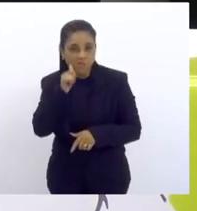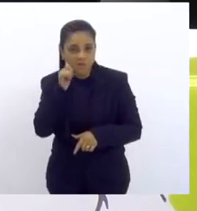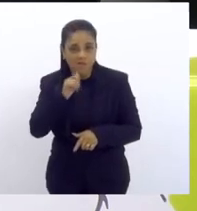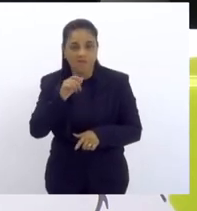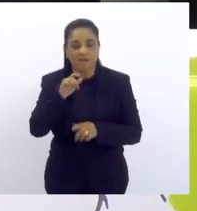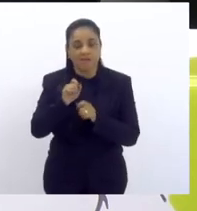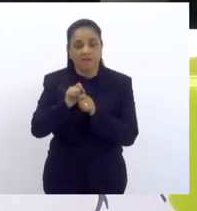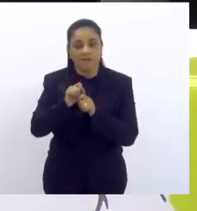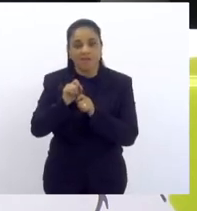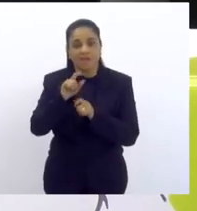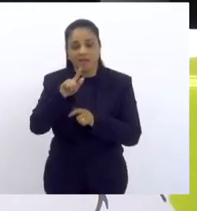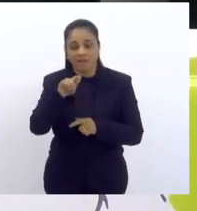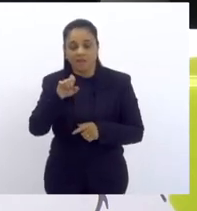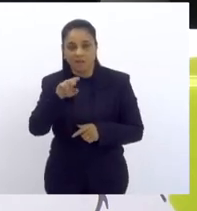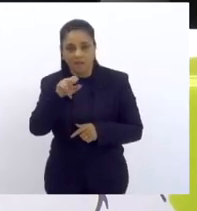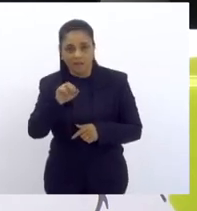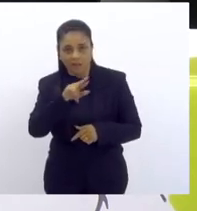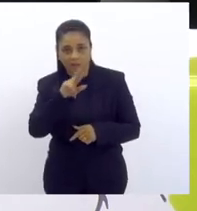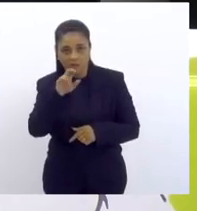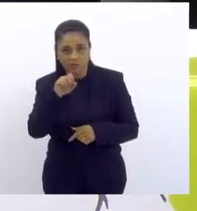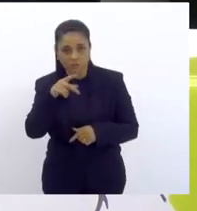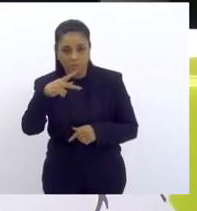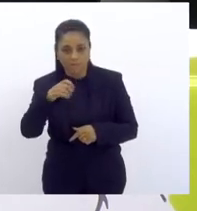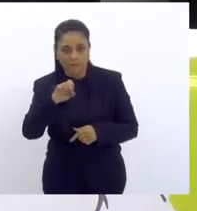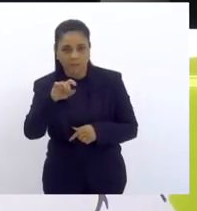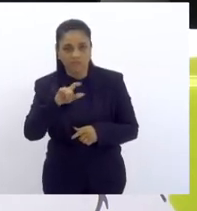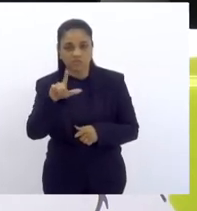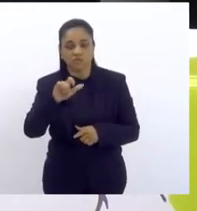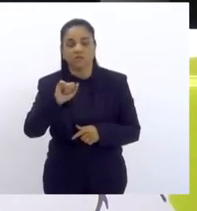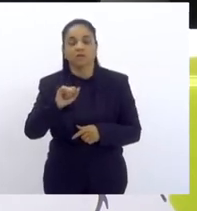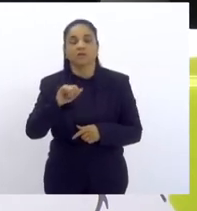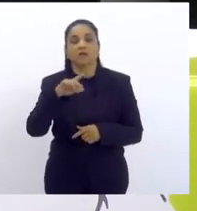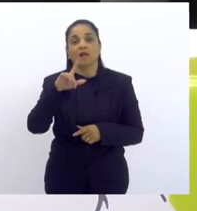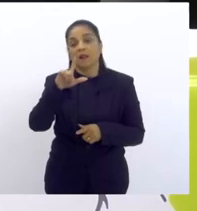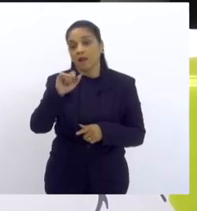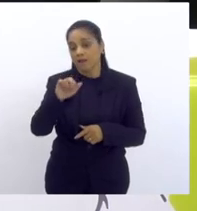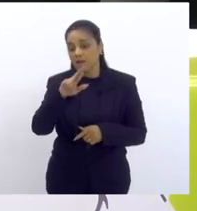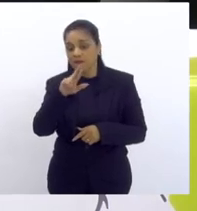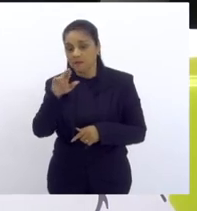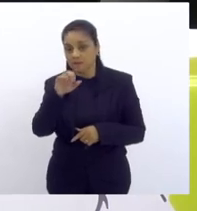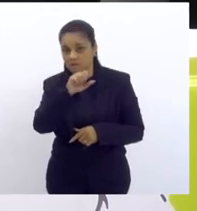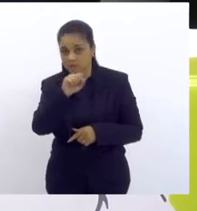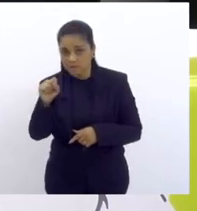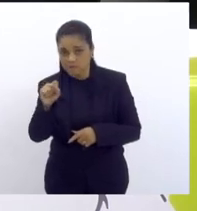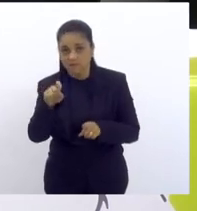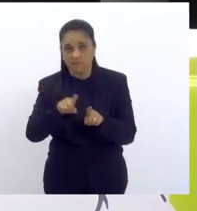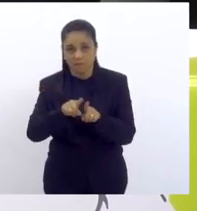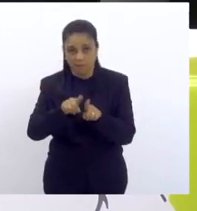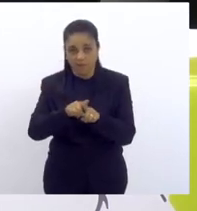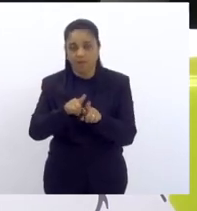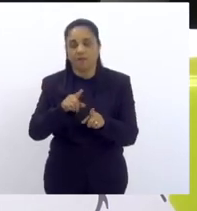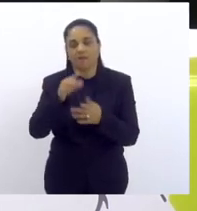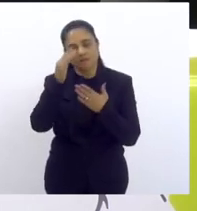Larissa maciello presidente da Comissão de direito médico veterinário da OAB RJ